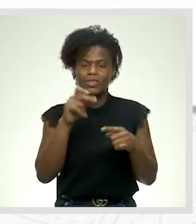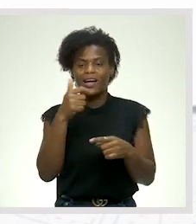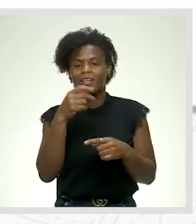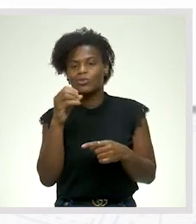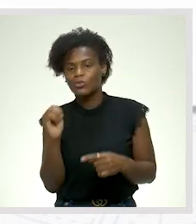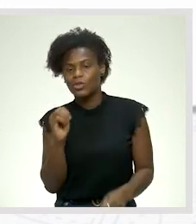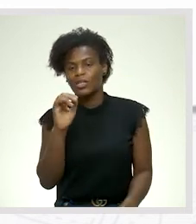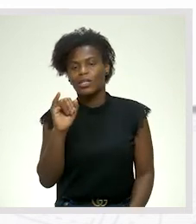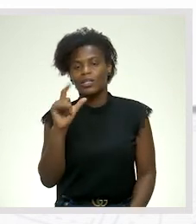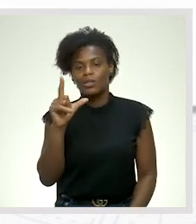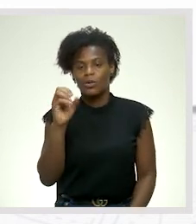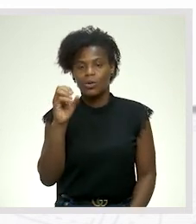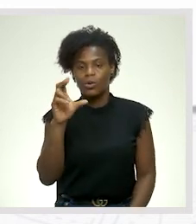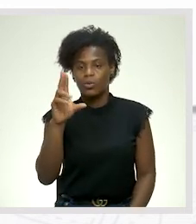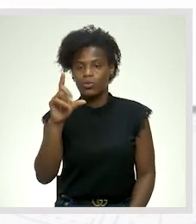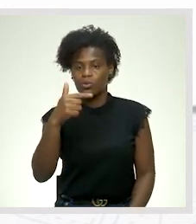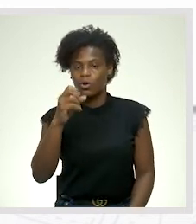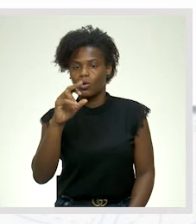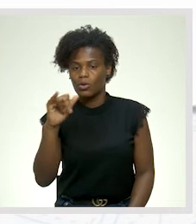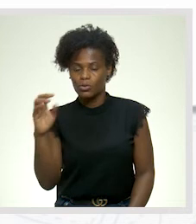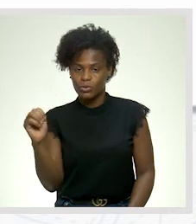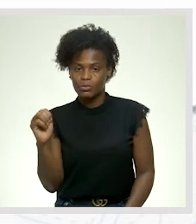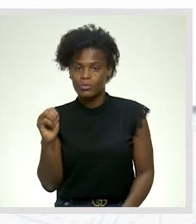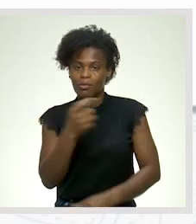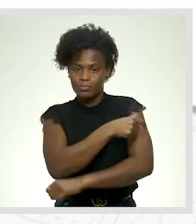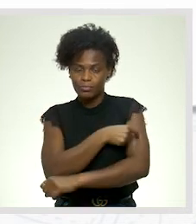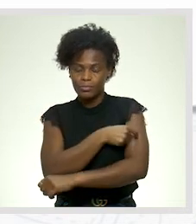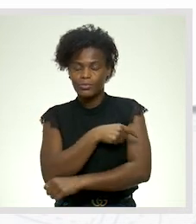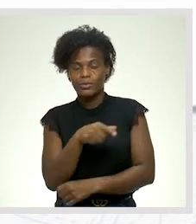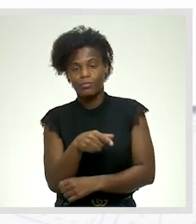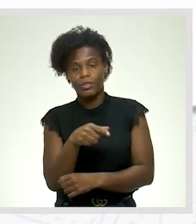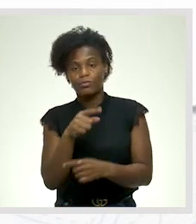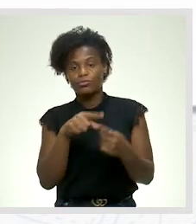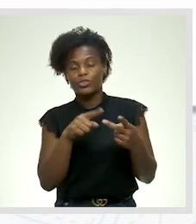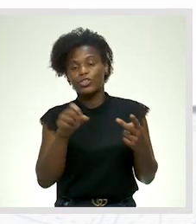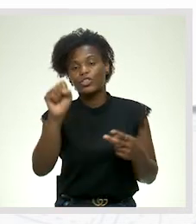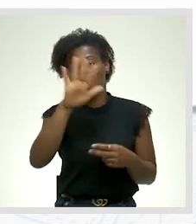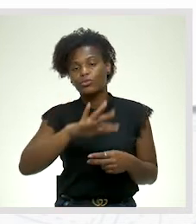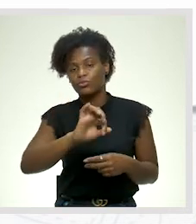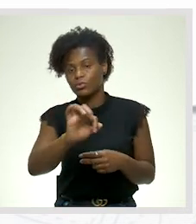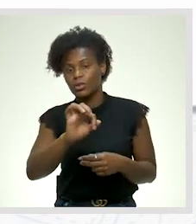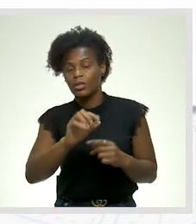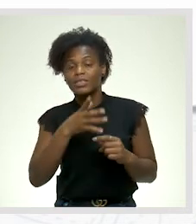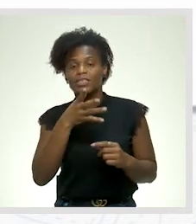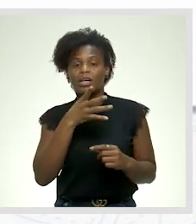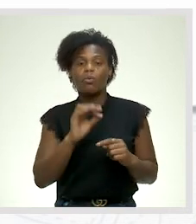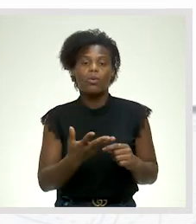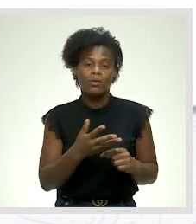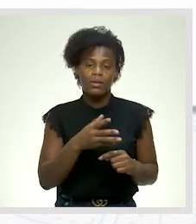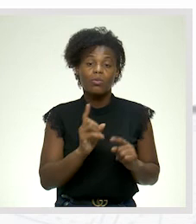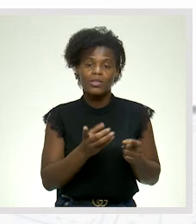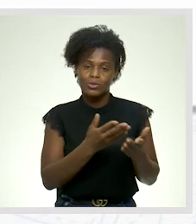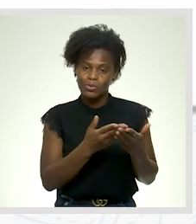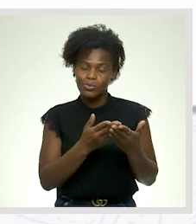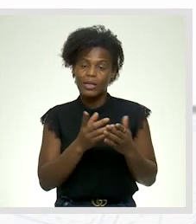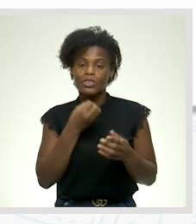assertivos representativos nos seus respectivos géneros. Portanto, os que você acabou de estudar. E